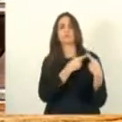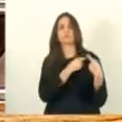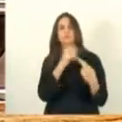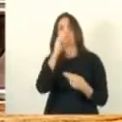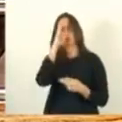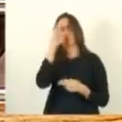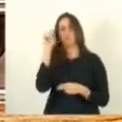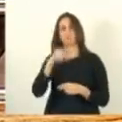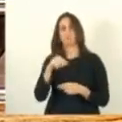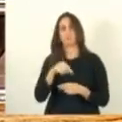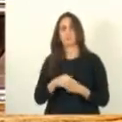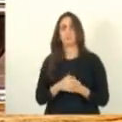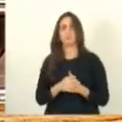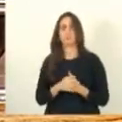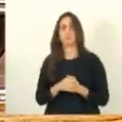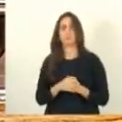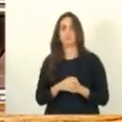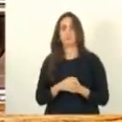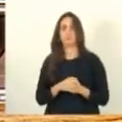aqui,